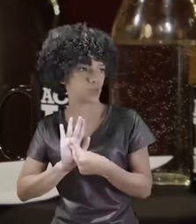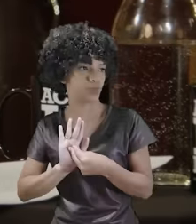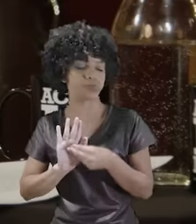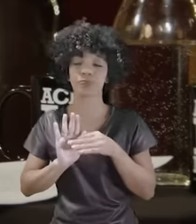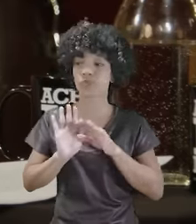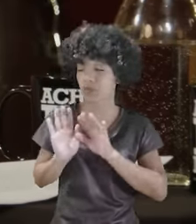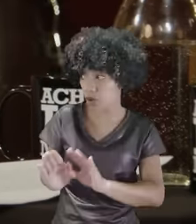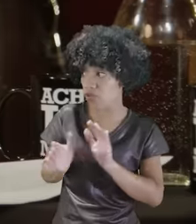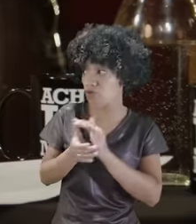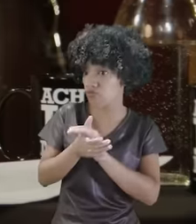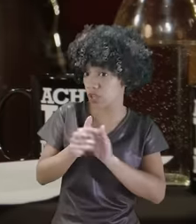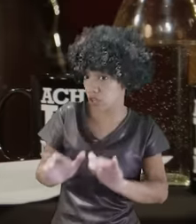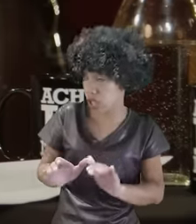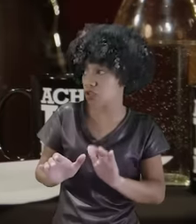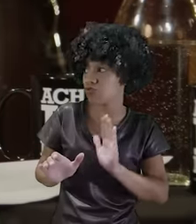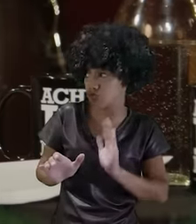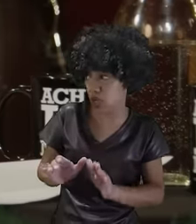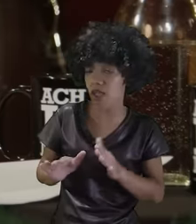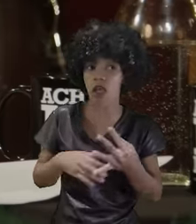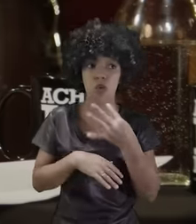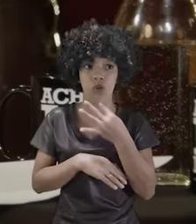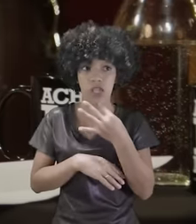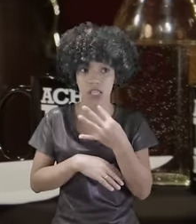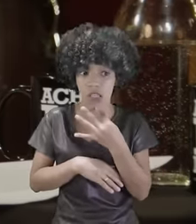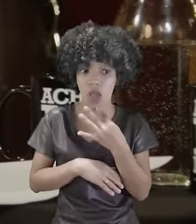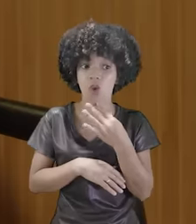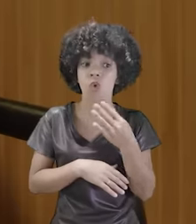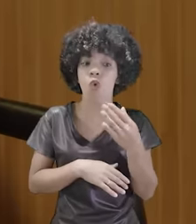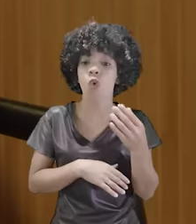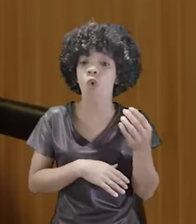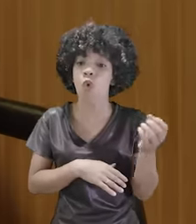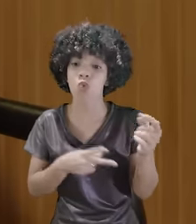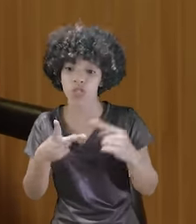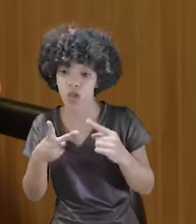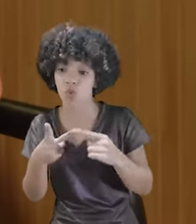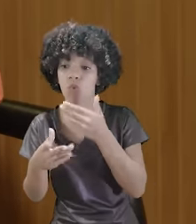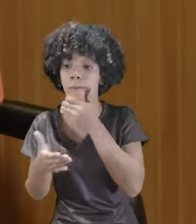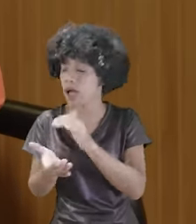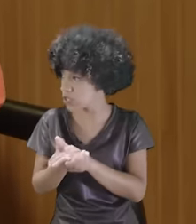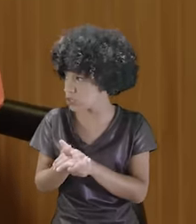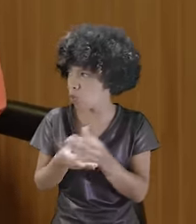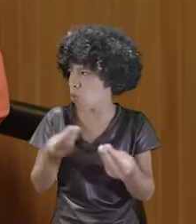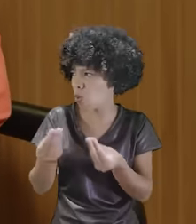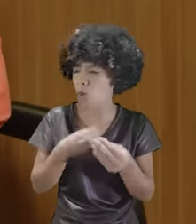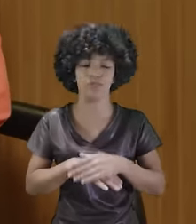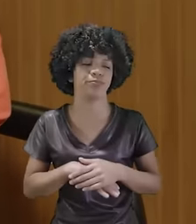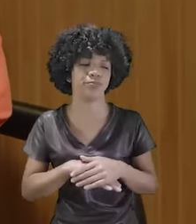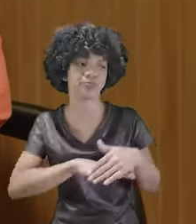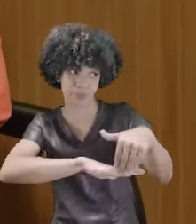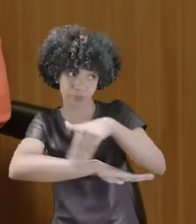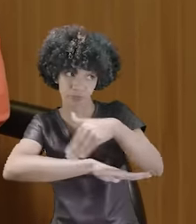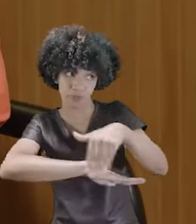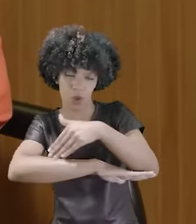antigo e aí você conheceu o seu atual marido o pai do seu filho como nessa rua a gente ele tava